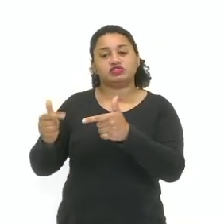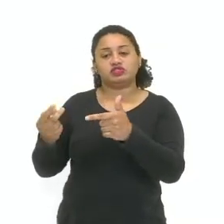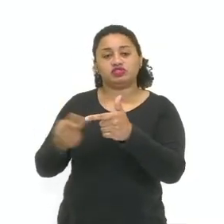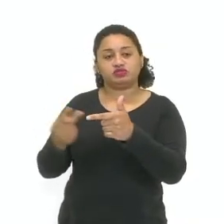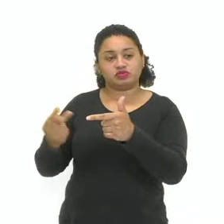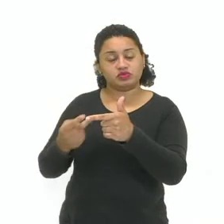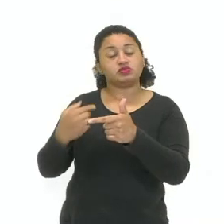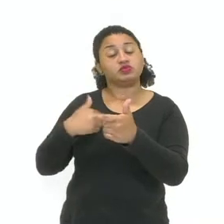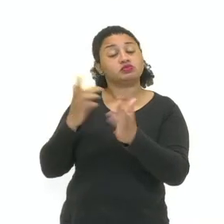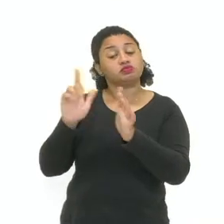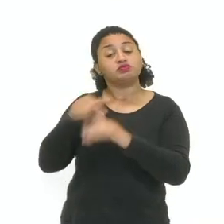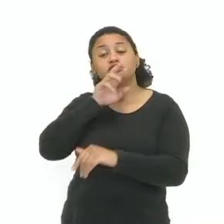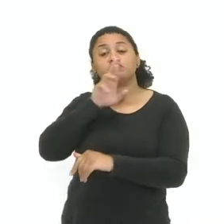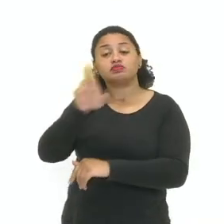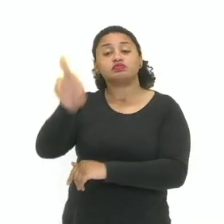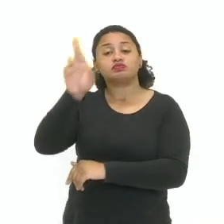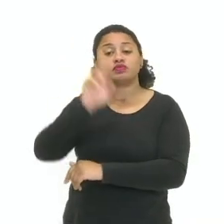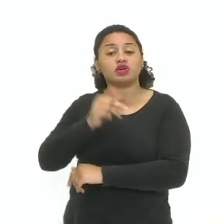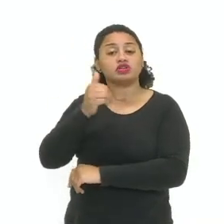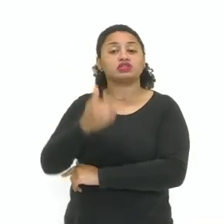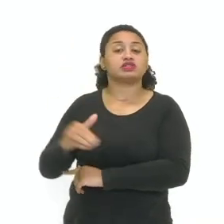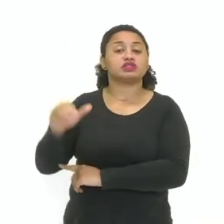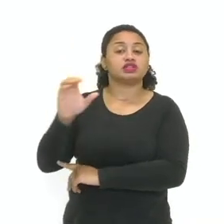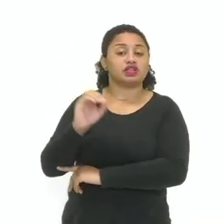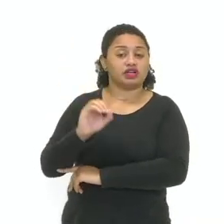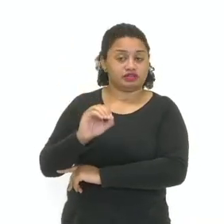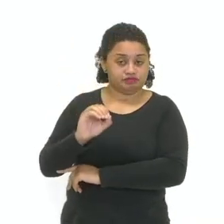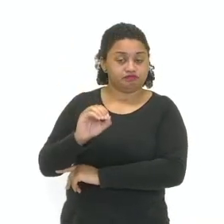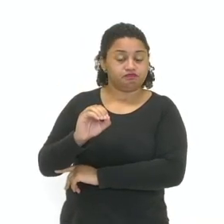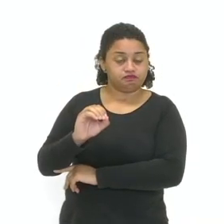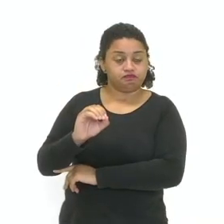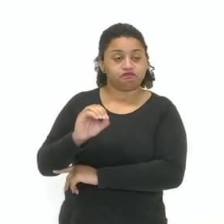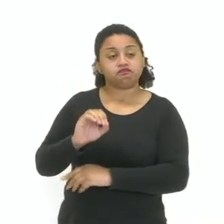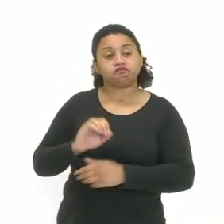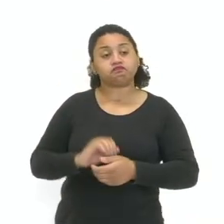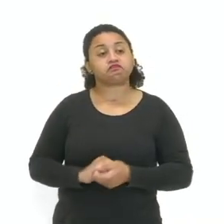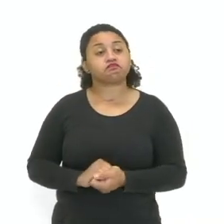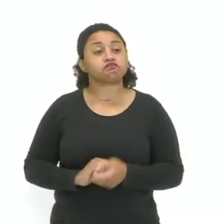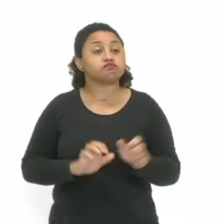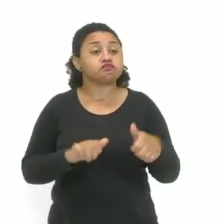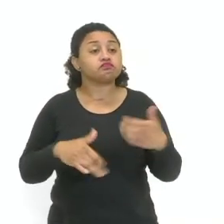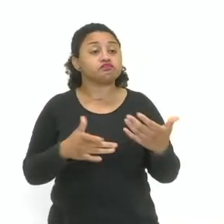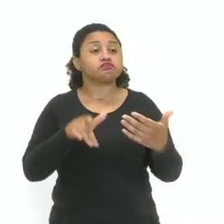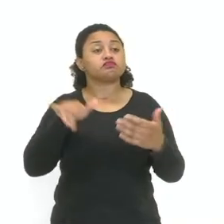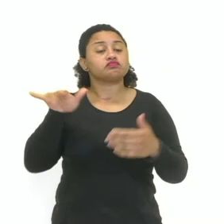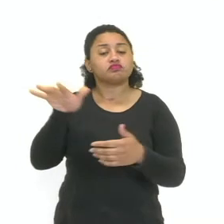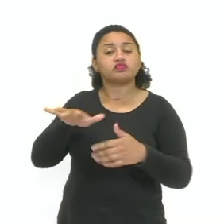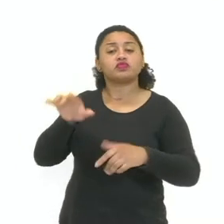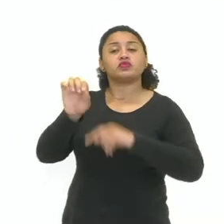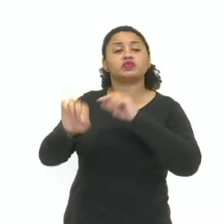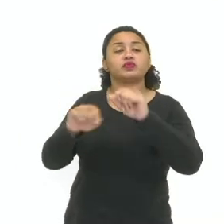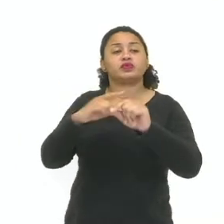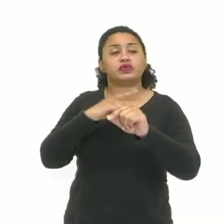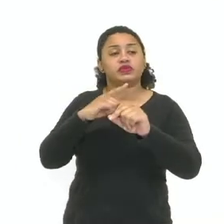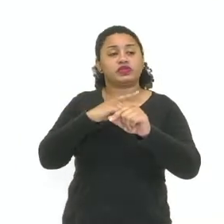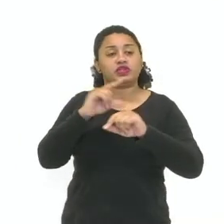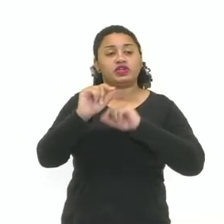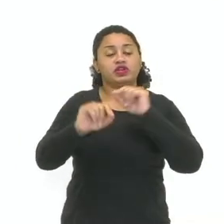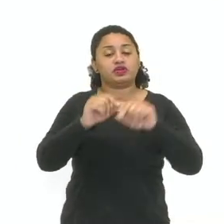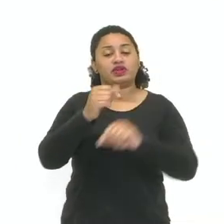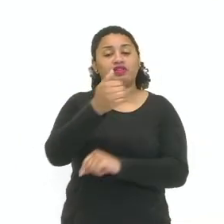consigo simplificar. 20 dividido por 2 é 10. Então, neste caso, eu tenho